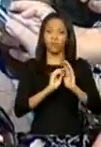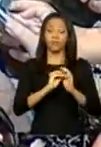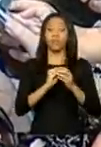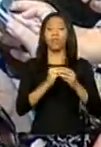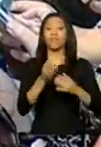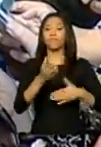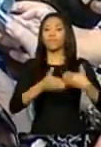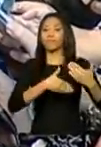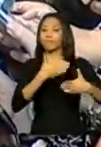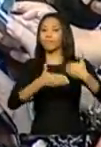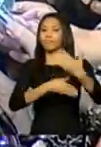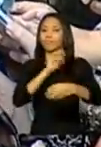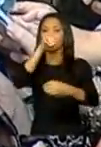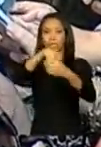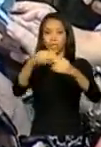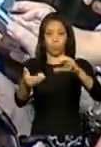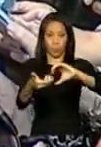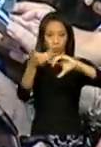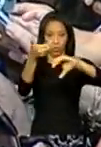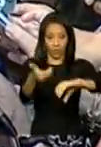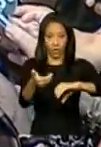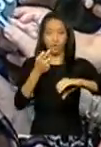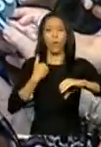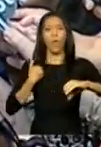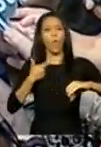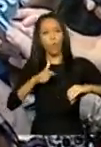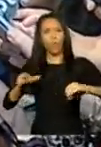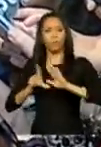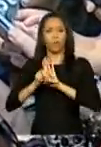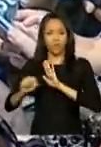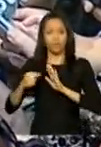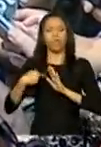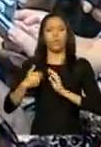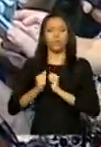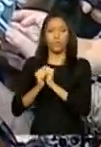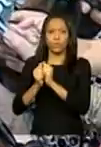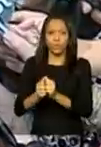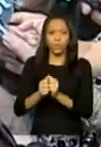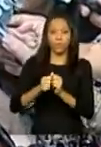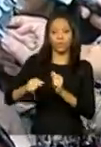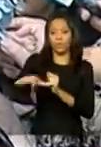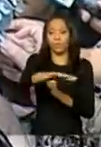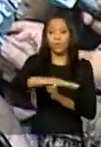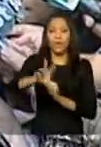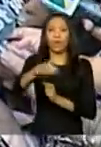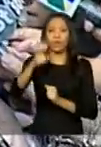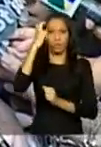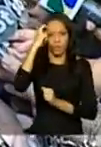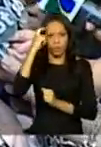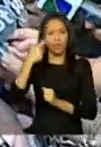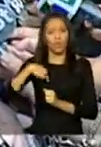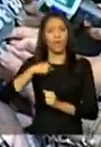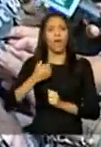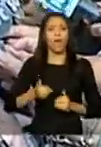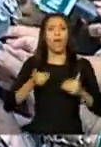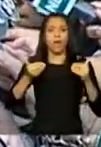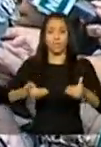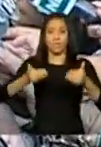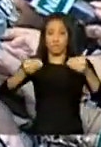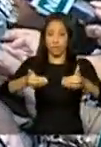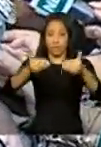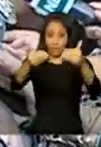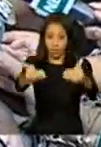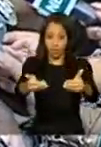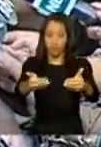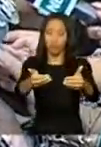e outras nós produziremos junto com a área cultural para que a gente possa avançar e ter, de fato, uma outra